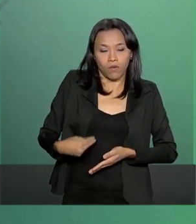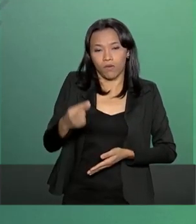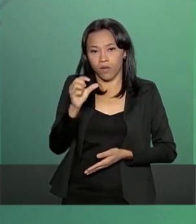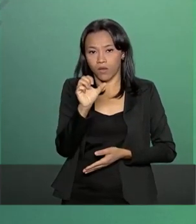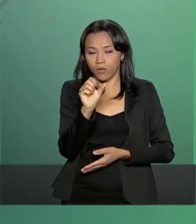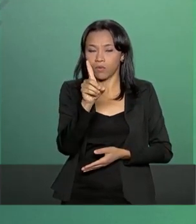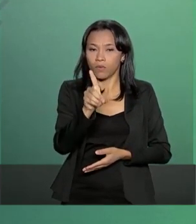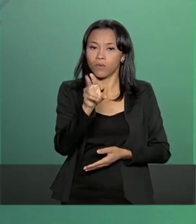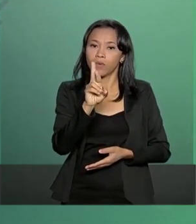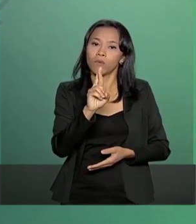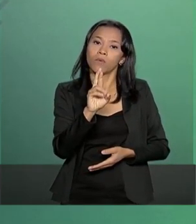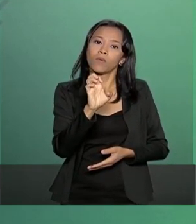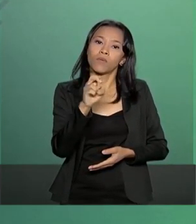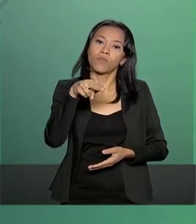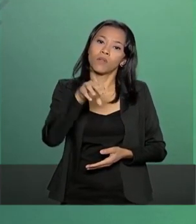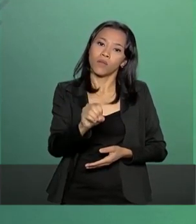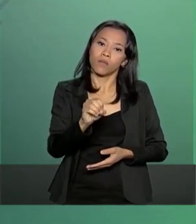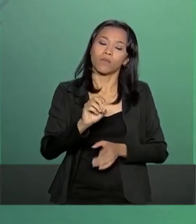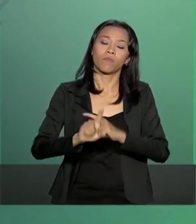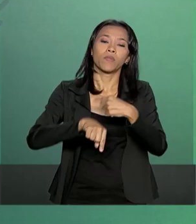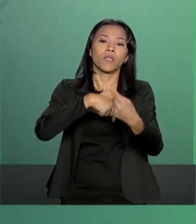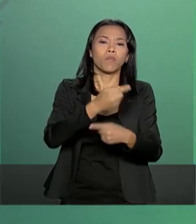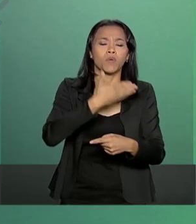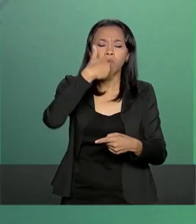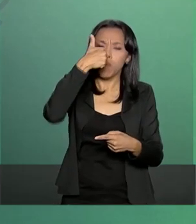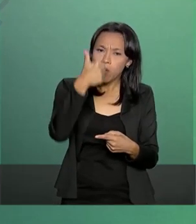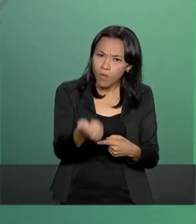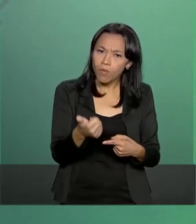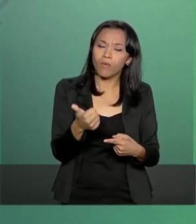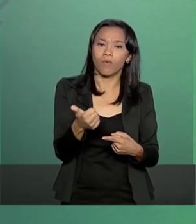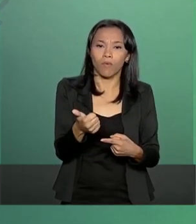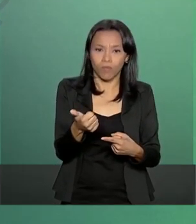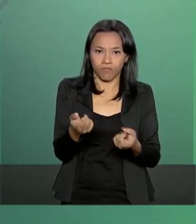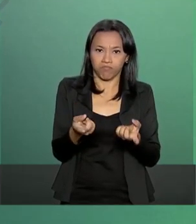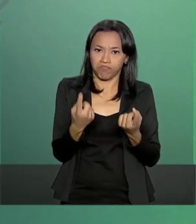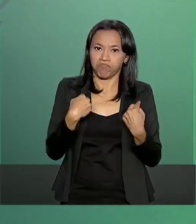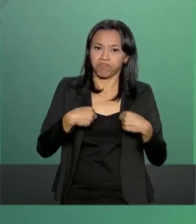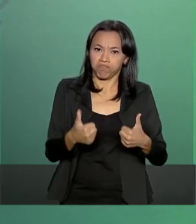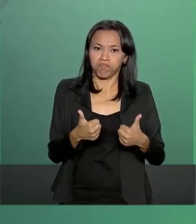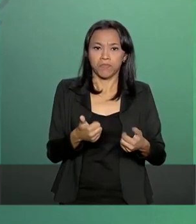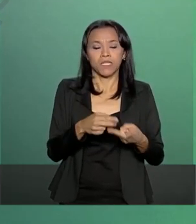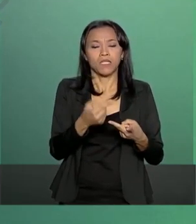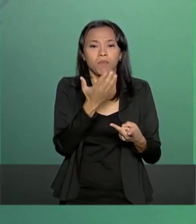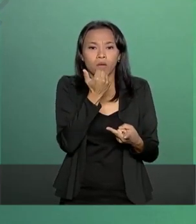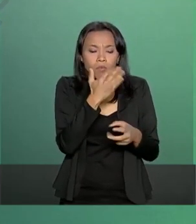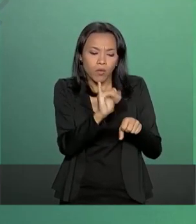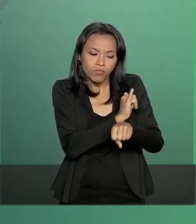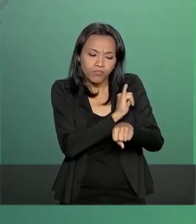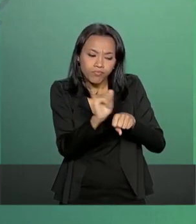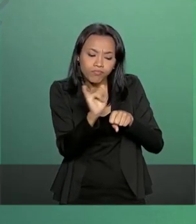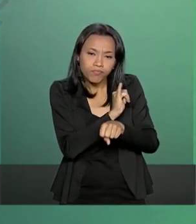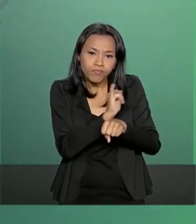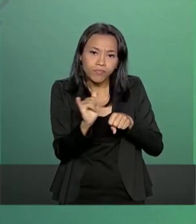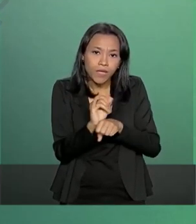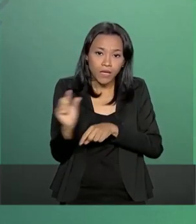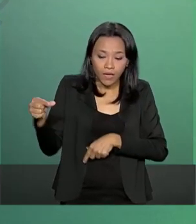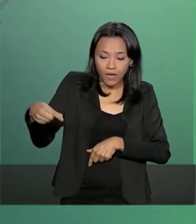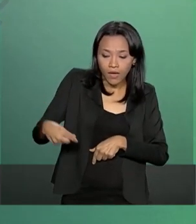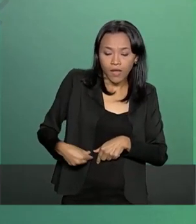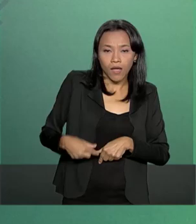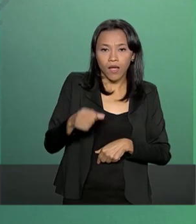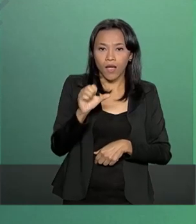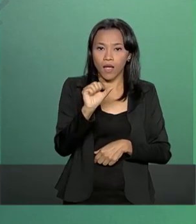Devido à melhora do quadro intestinal e boa receptividade à dieta líquida, a sonda